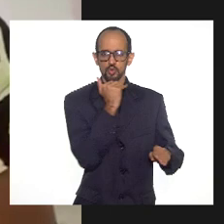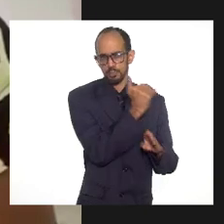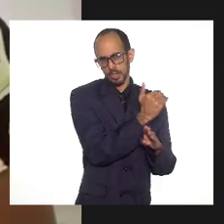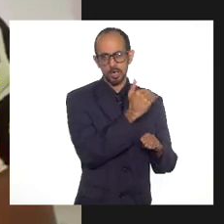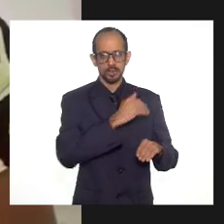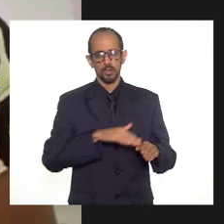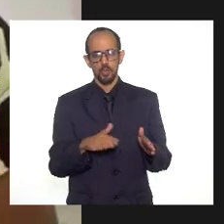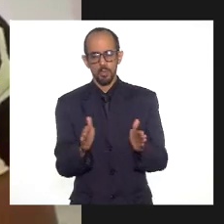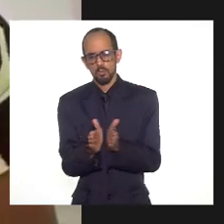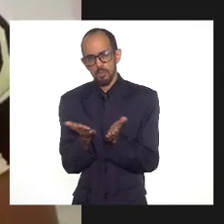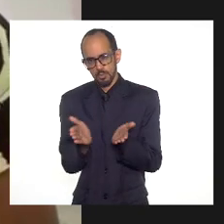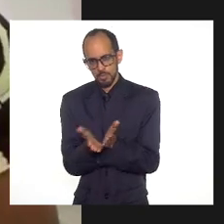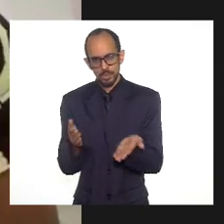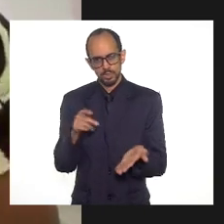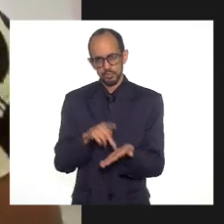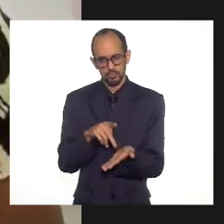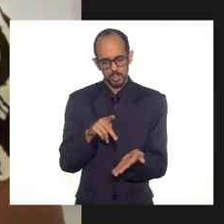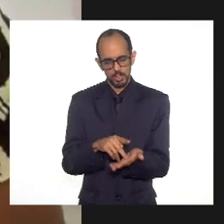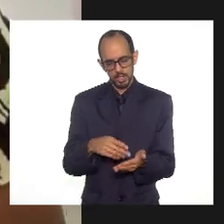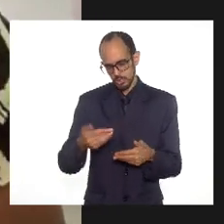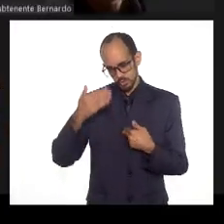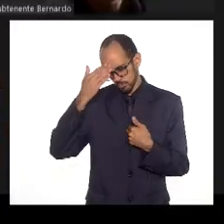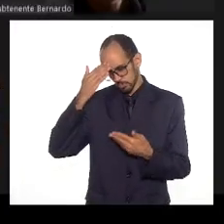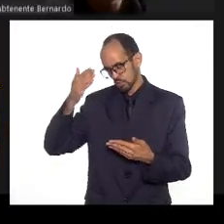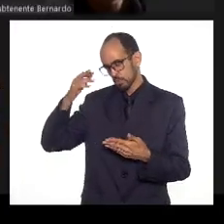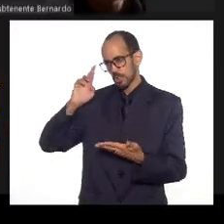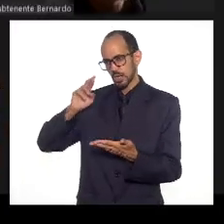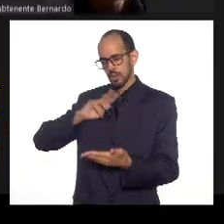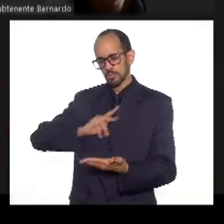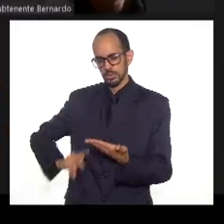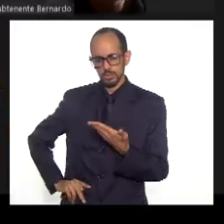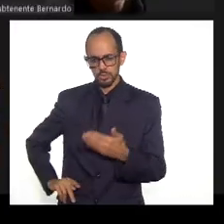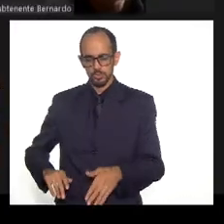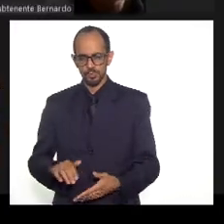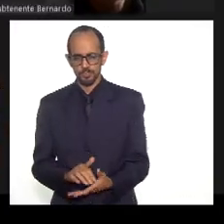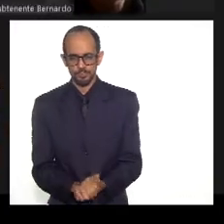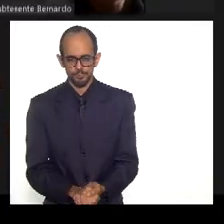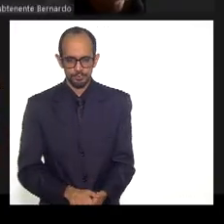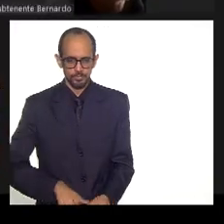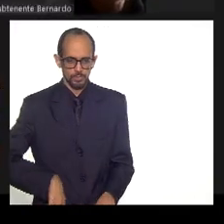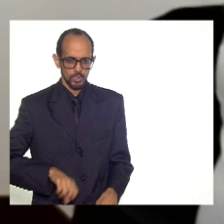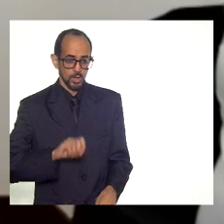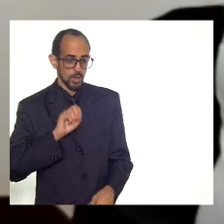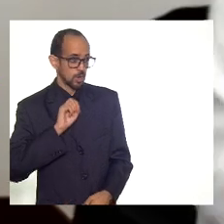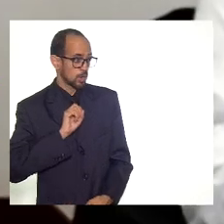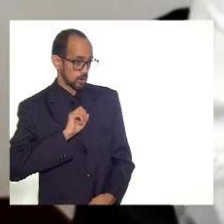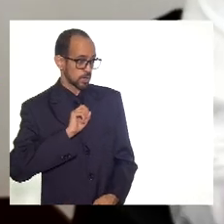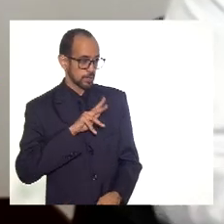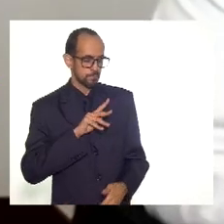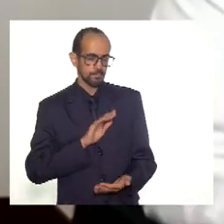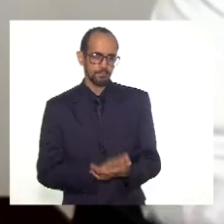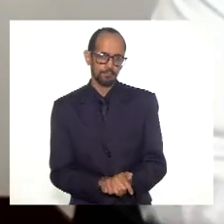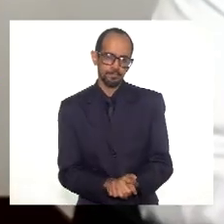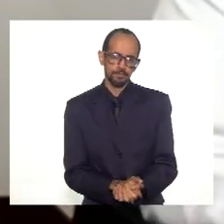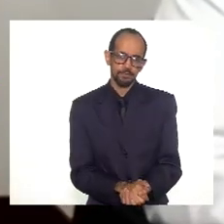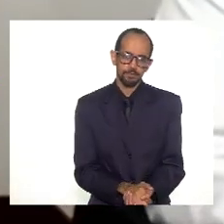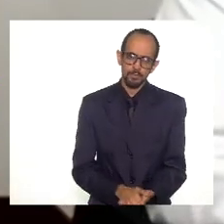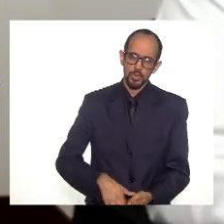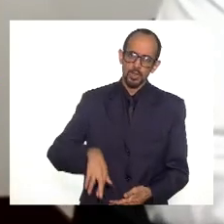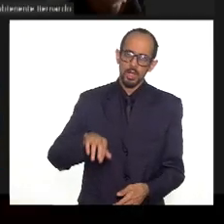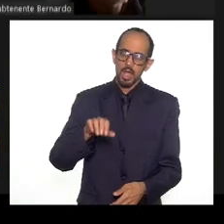da pobreza de fato, senhor presidente. Muito obrigada. Ok. Deputado Rodrigo